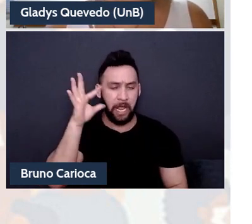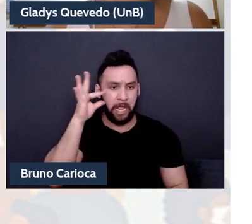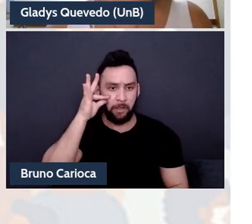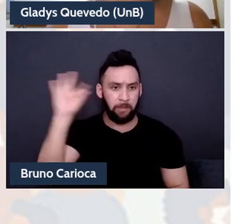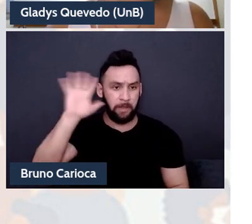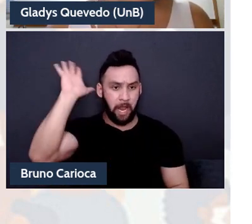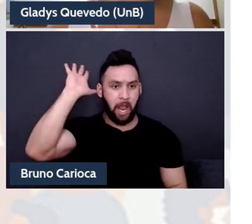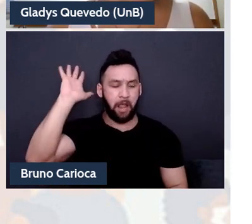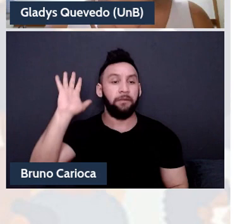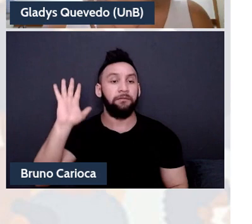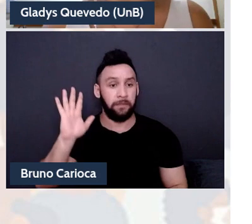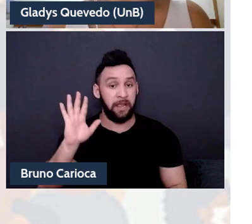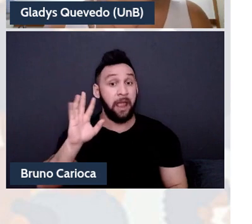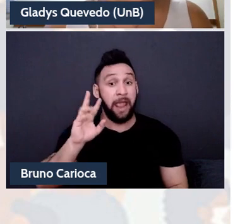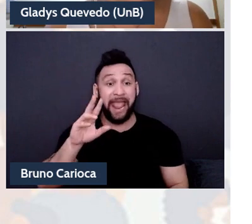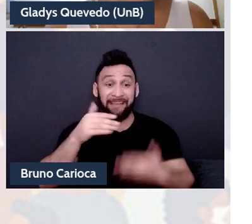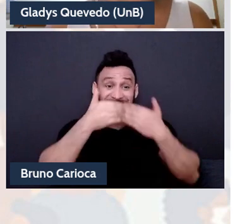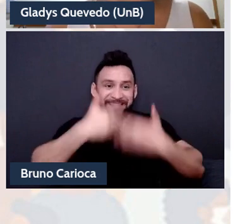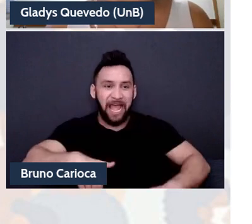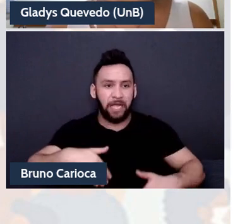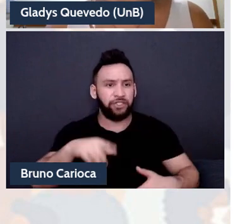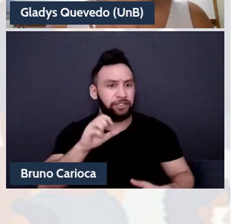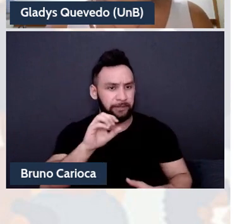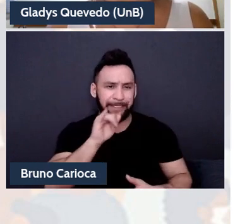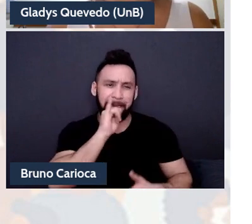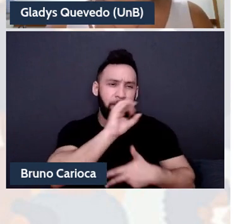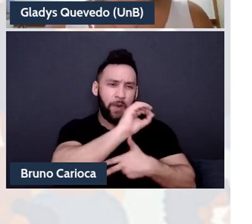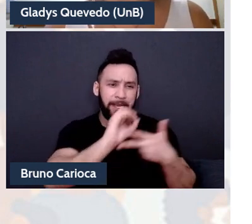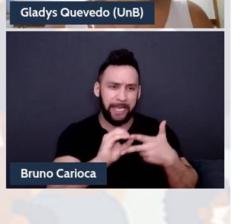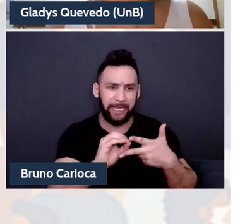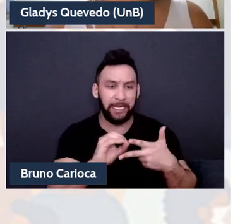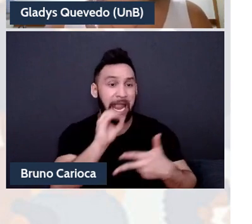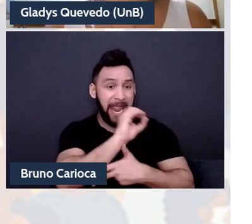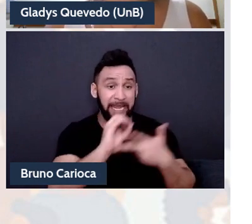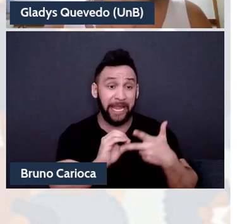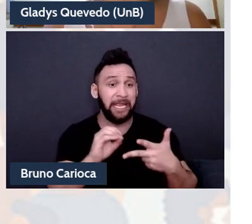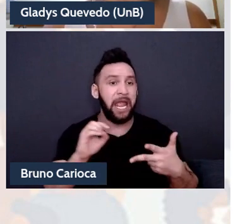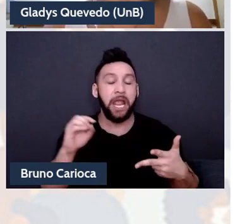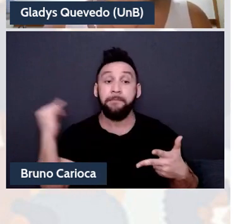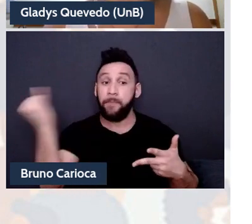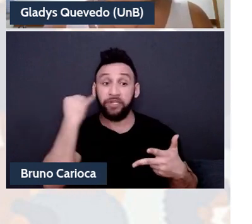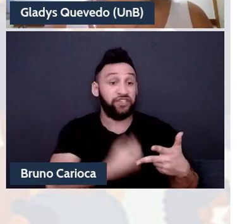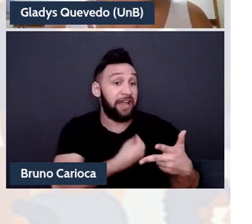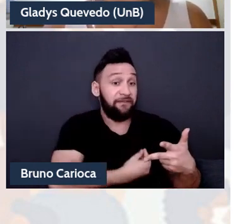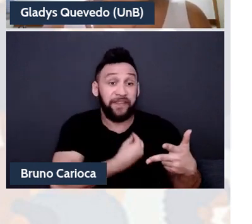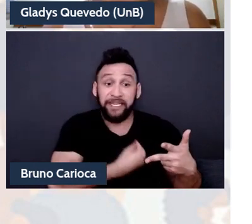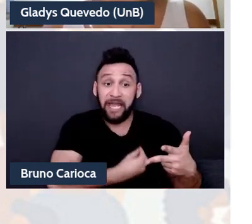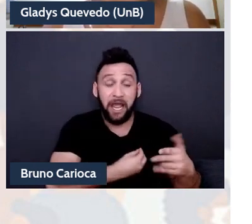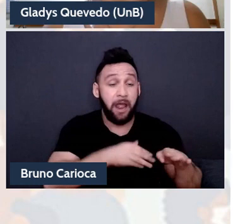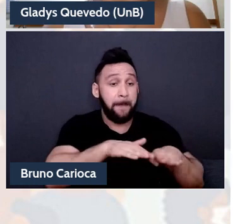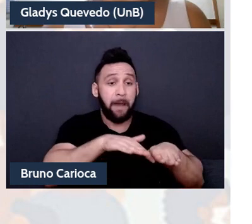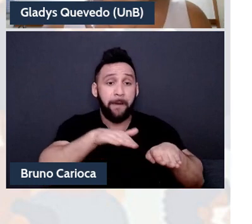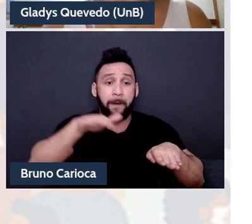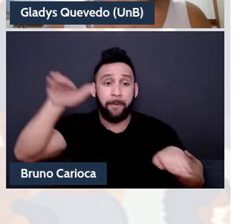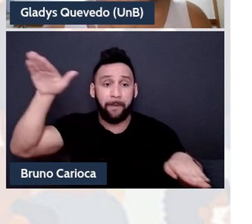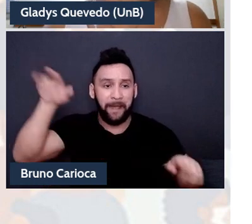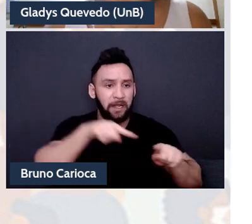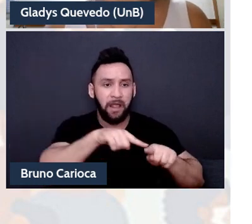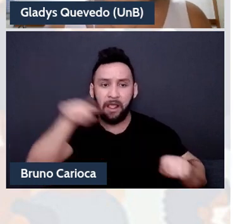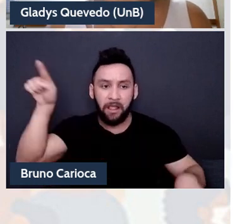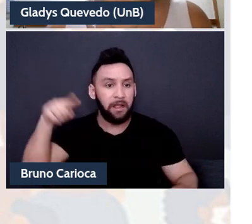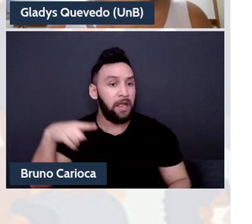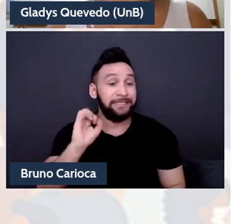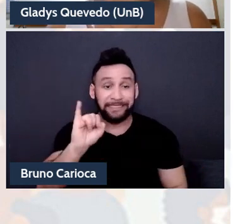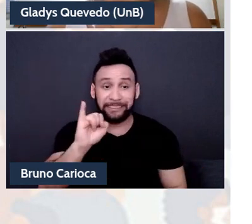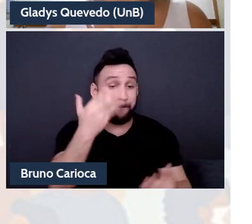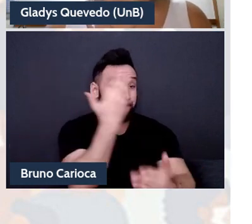decide a vida das pessoas, como o Enem, por exemplo, né? Que faz com que os alunos candidatos ao teste e os